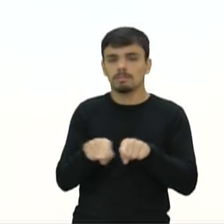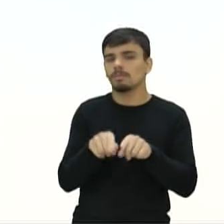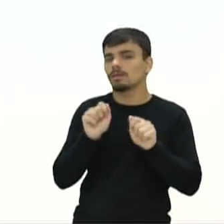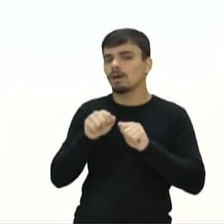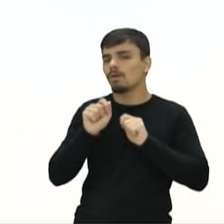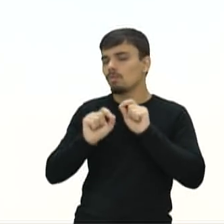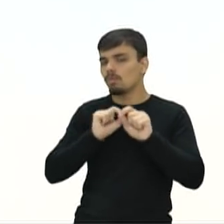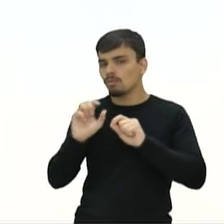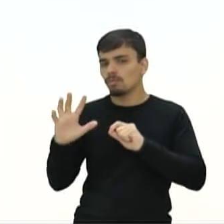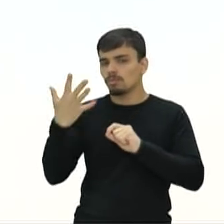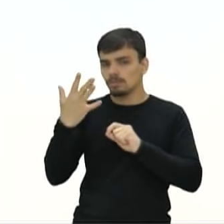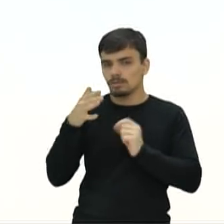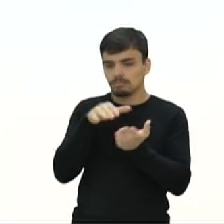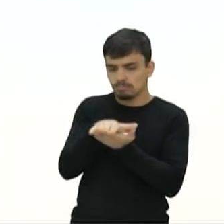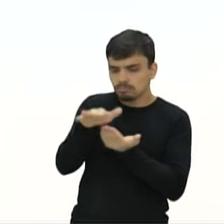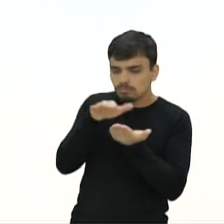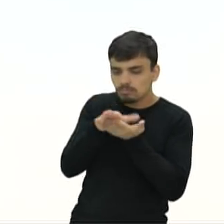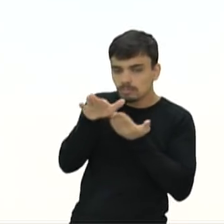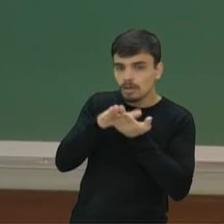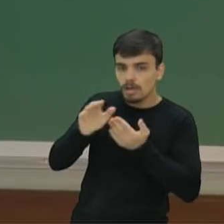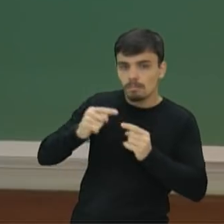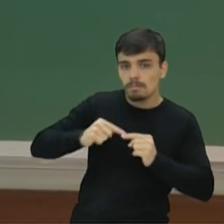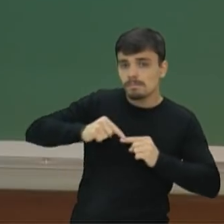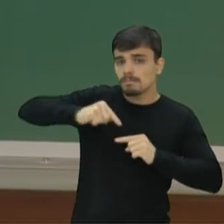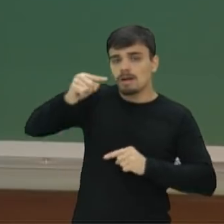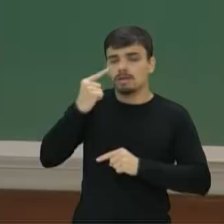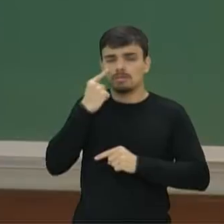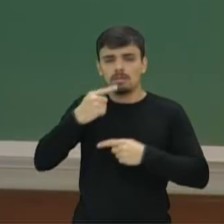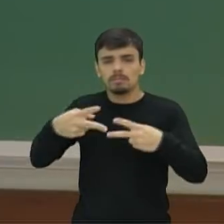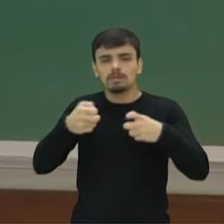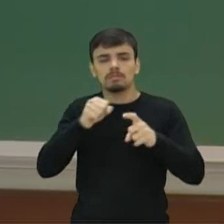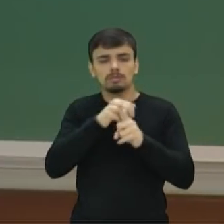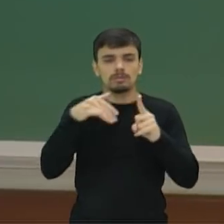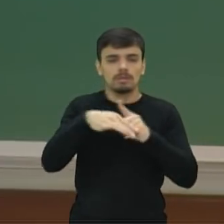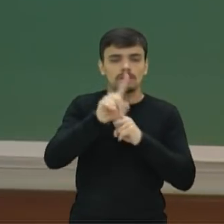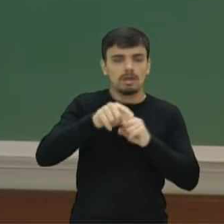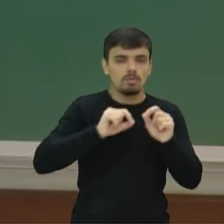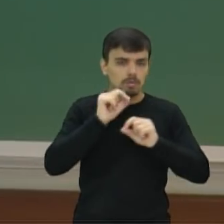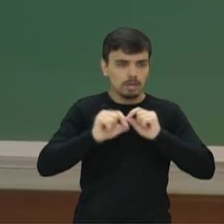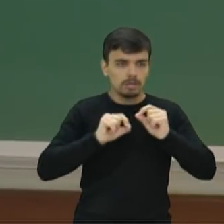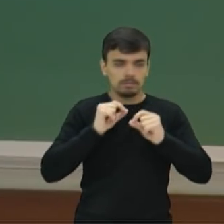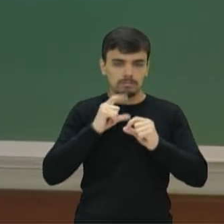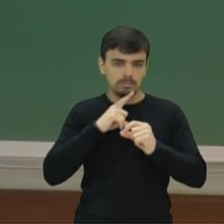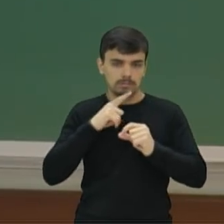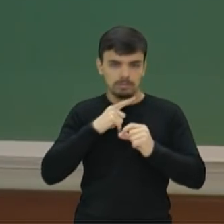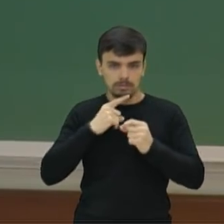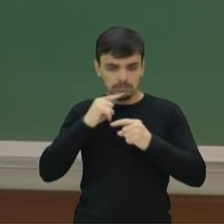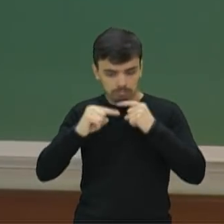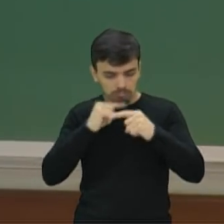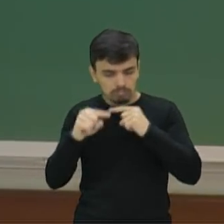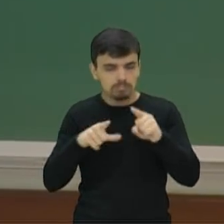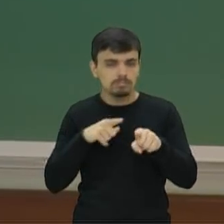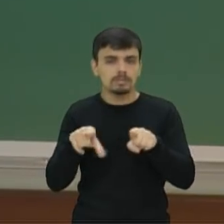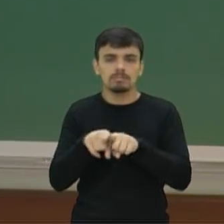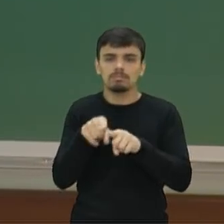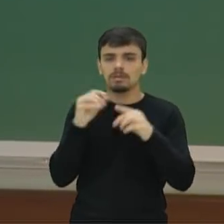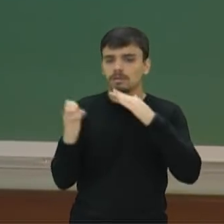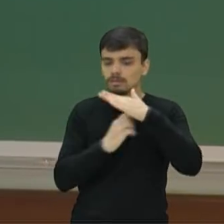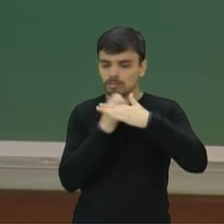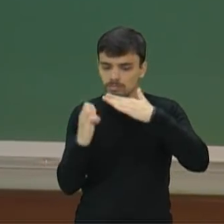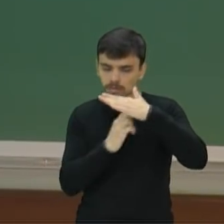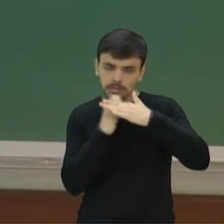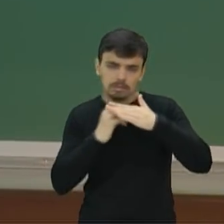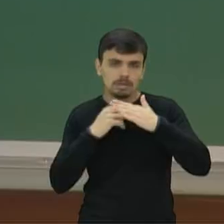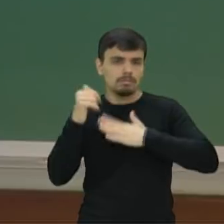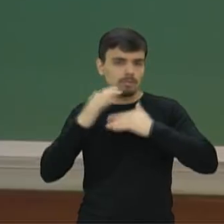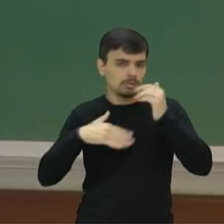acarreta ainda mais o consumismo. Então perceba que a sociedade de consumo ela é cíclica. Nós temos as empresas produzindo,